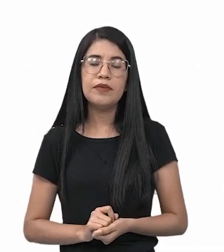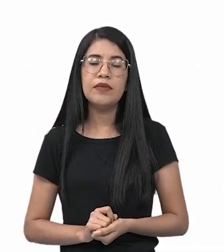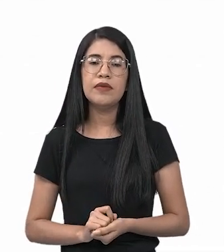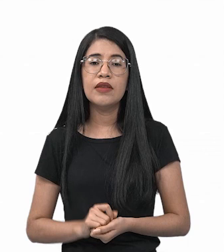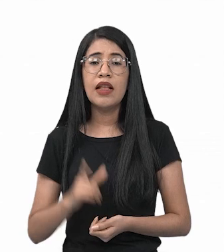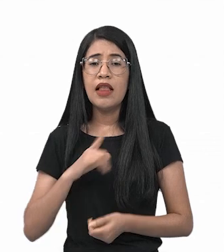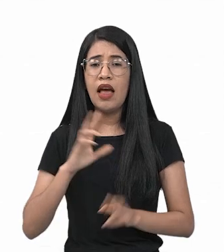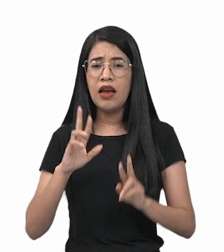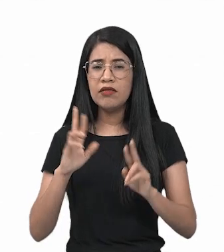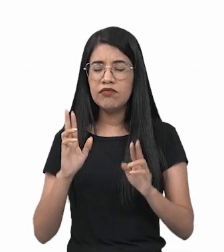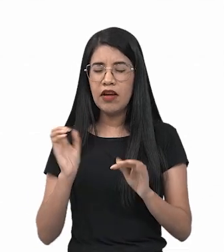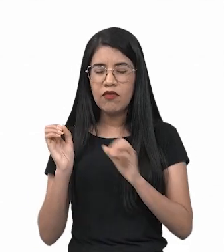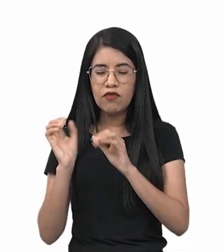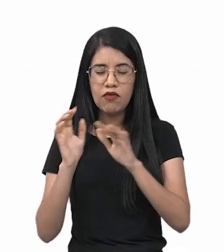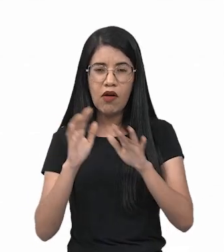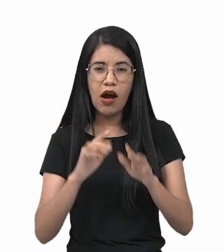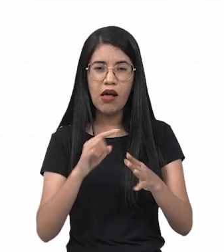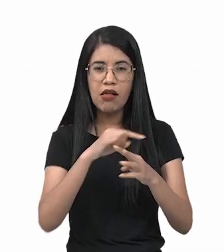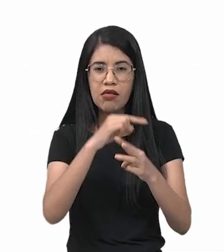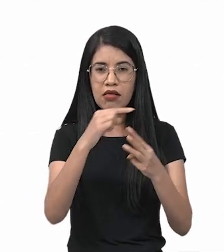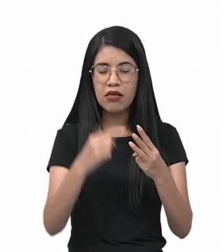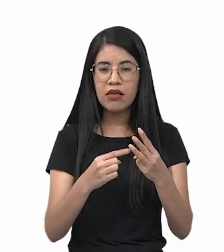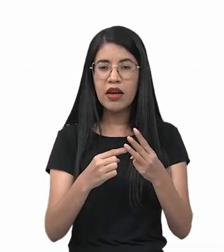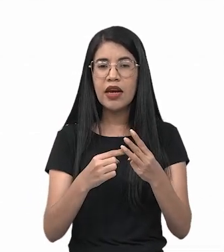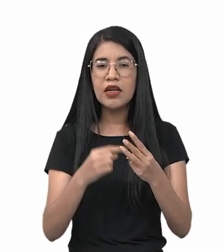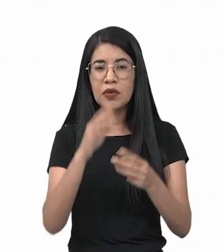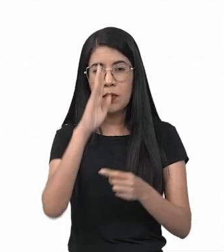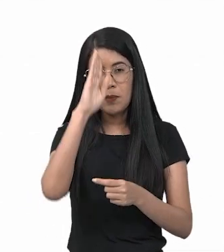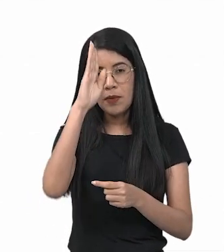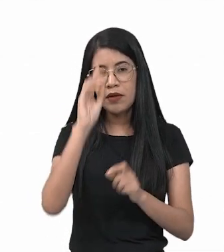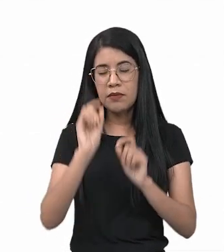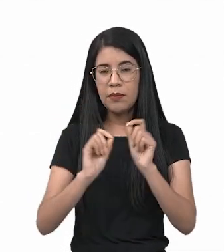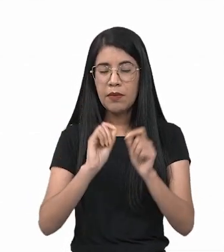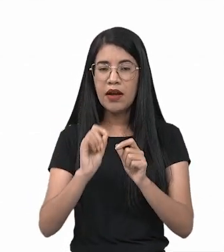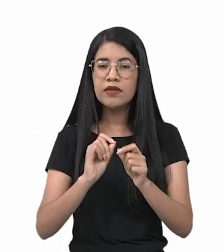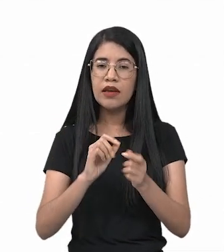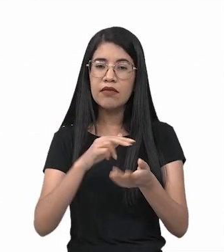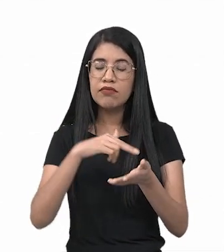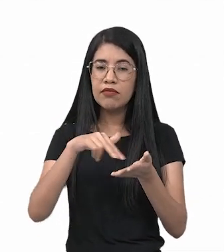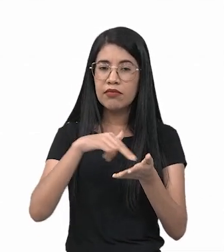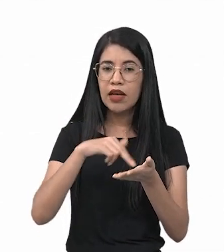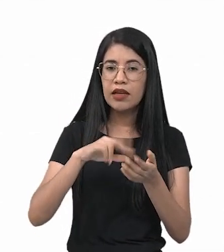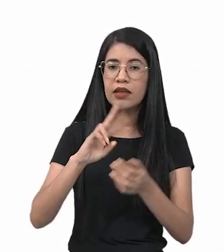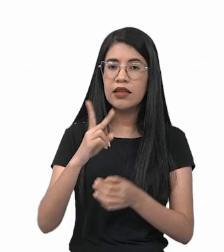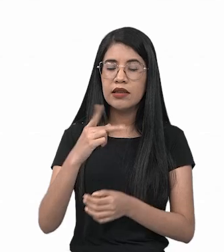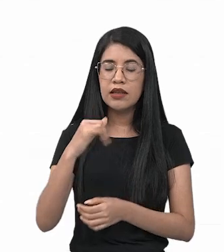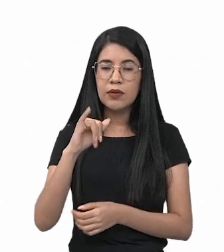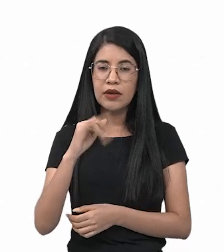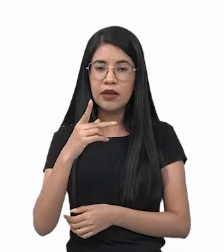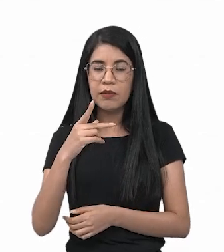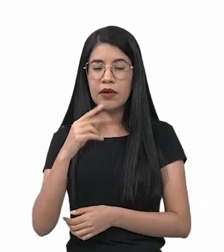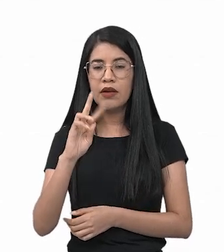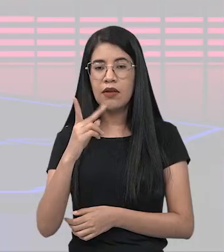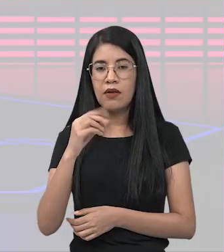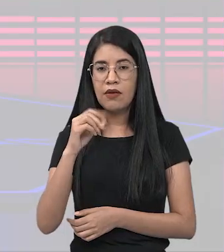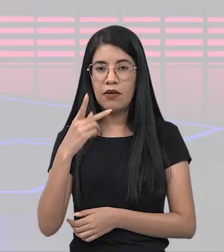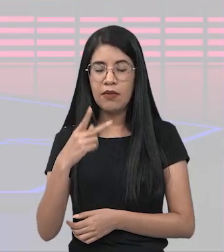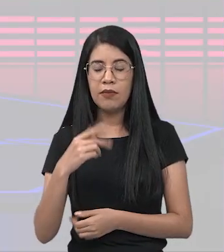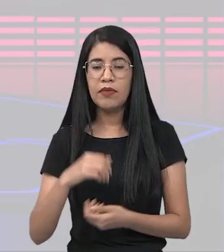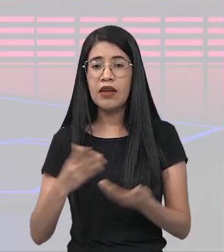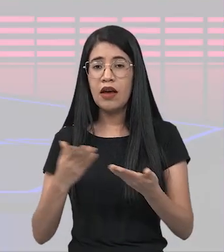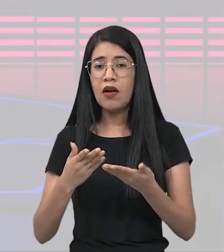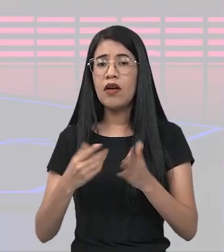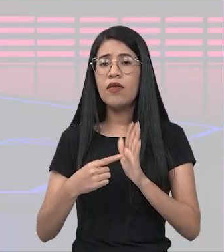eles reuniram pelo menos 3 dos 4 elementos fundamentais do hip hop. E agora, nós